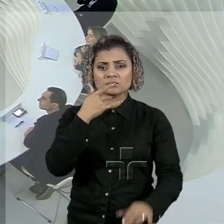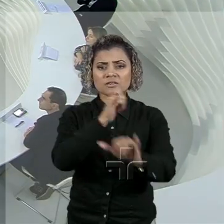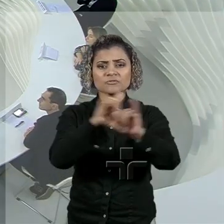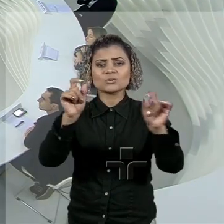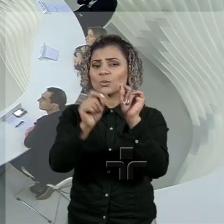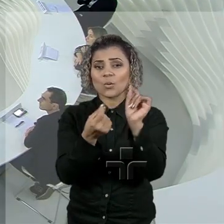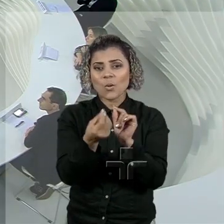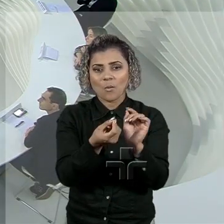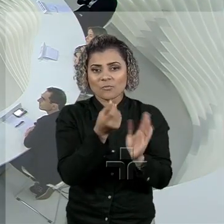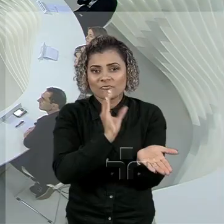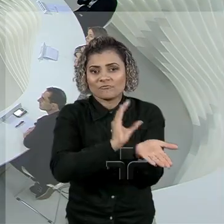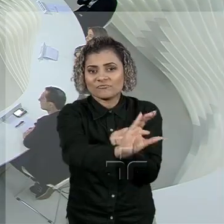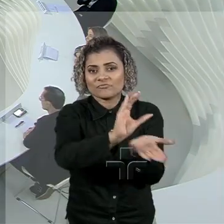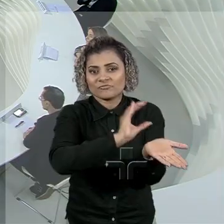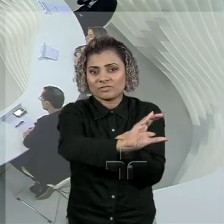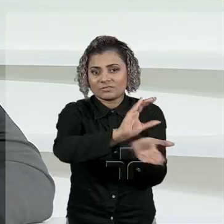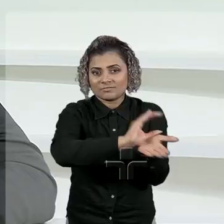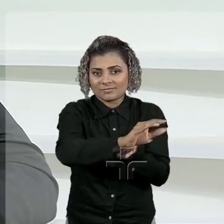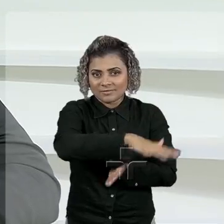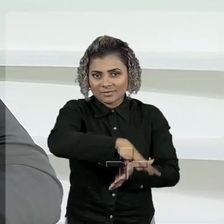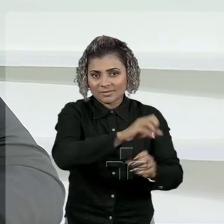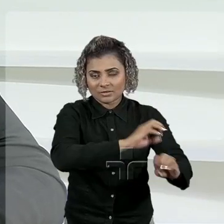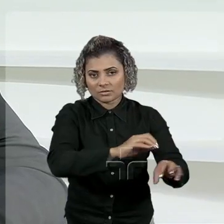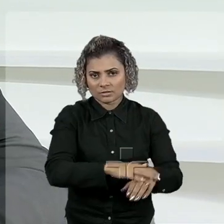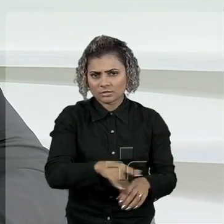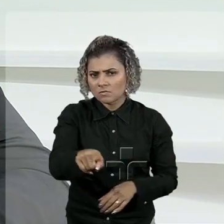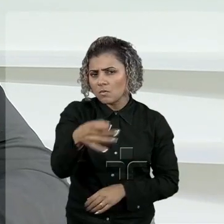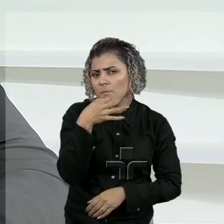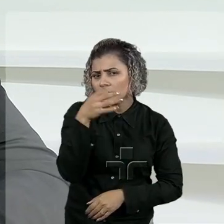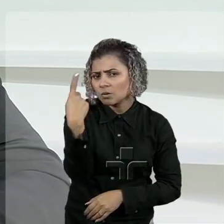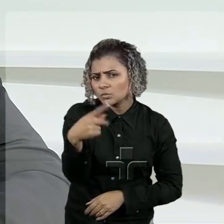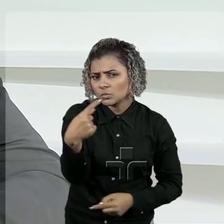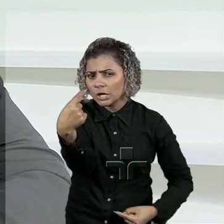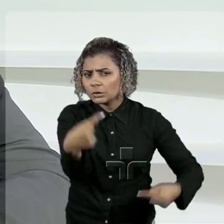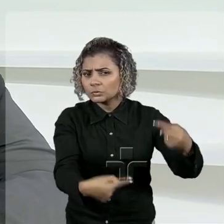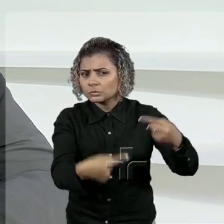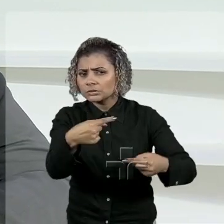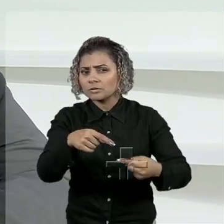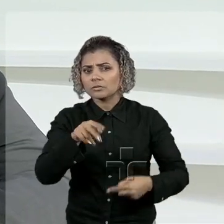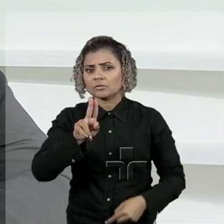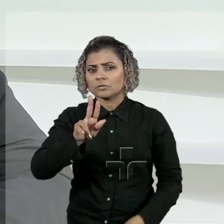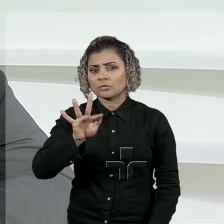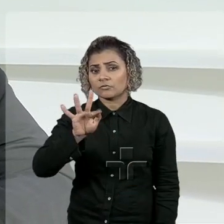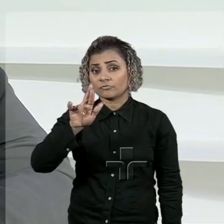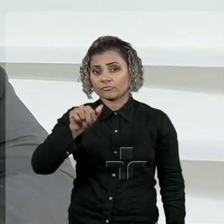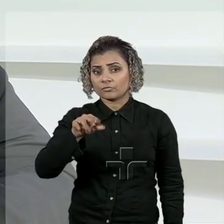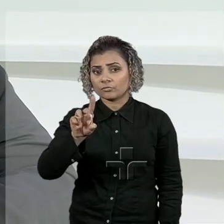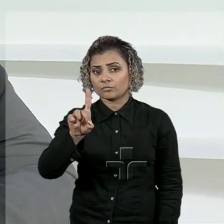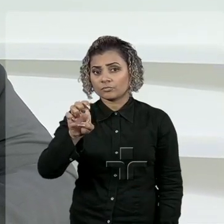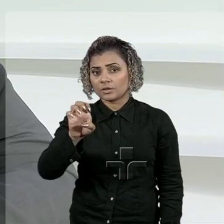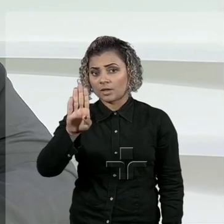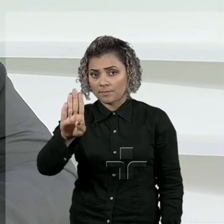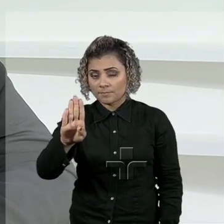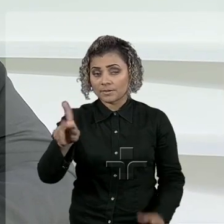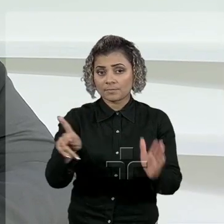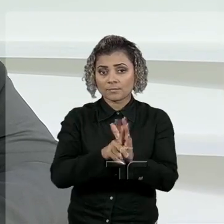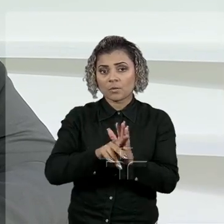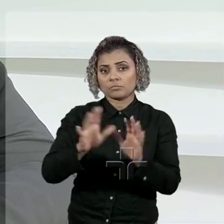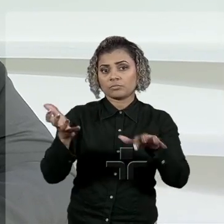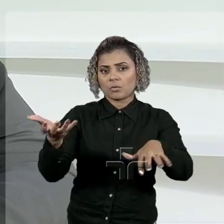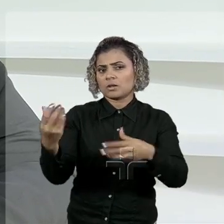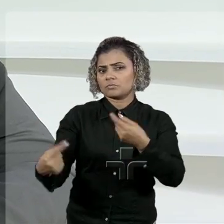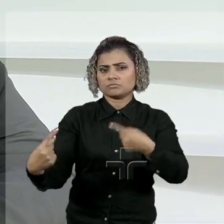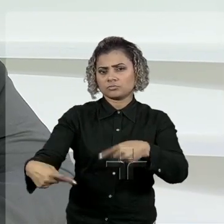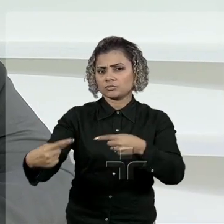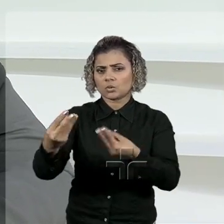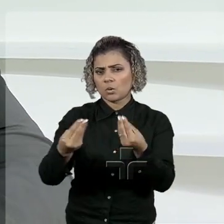financiamento, questão do financiamento da educação. Como é que o senhor está vendo a discussão do Fundeb no Congresso? Olha,